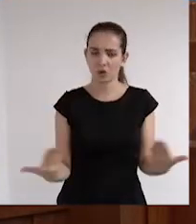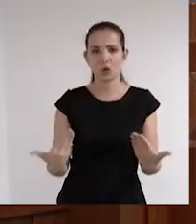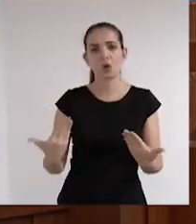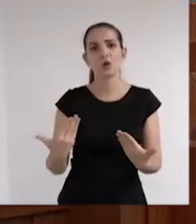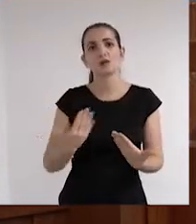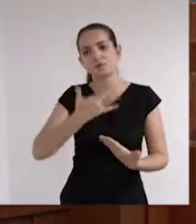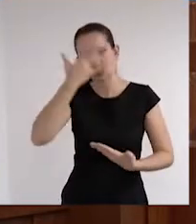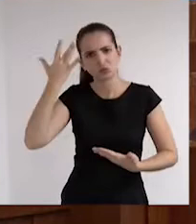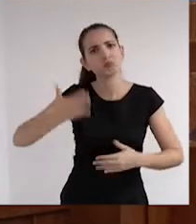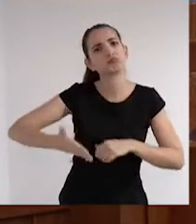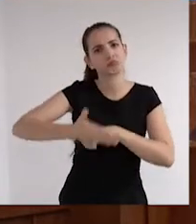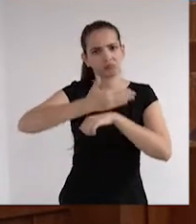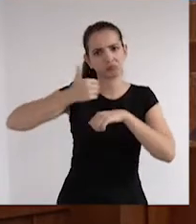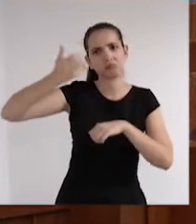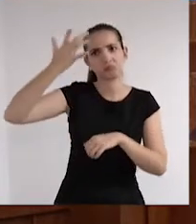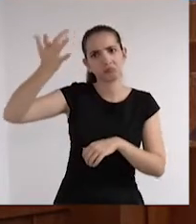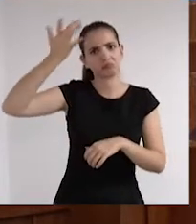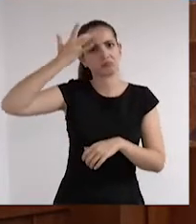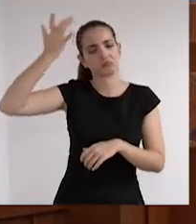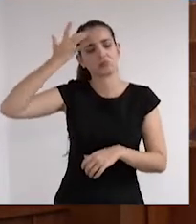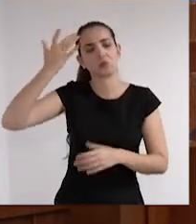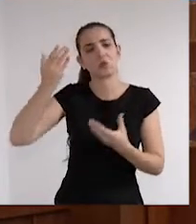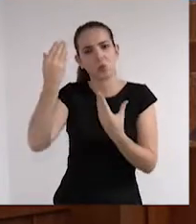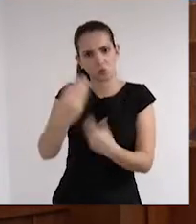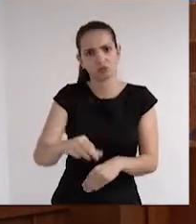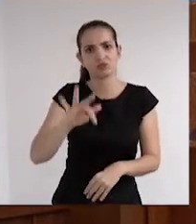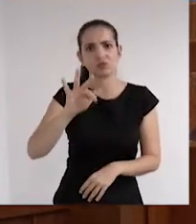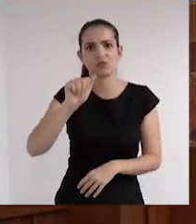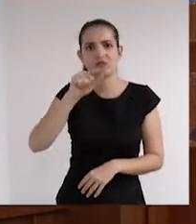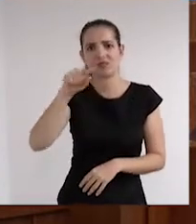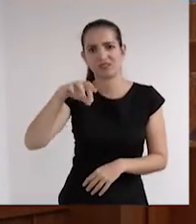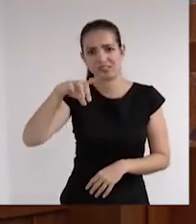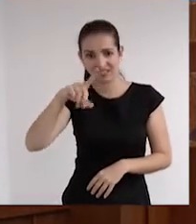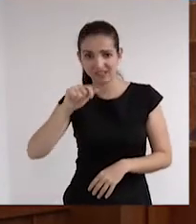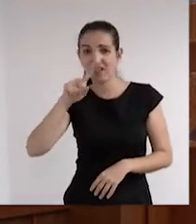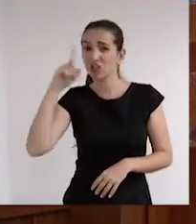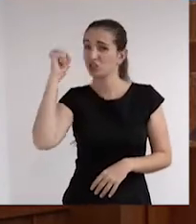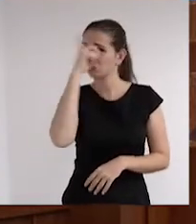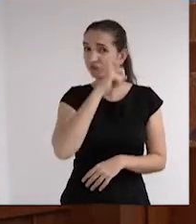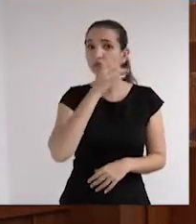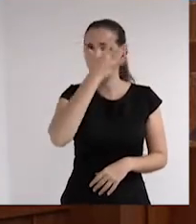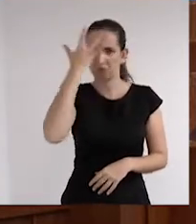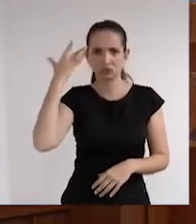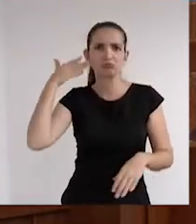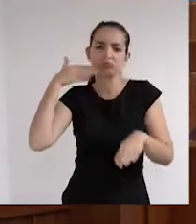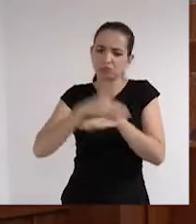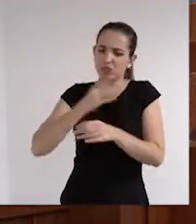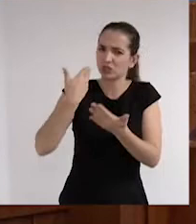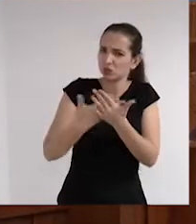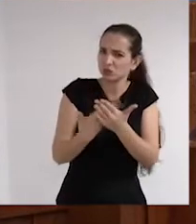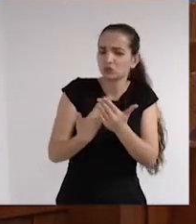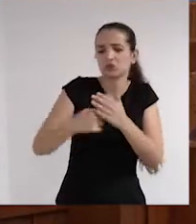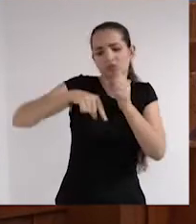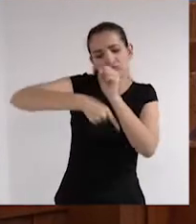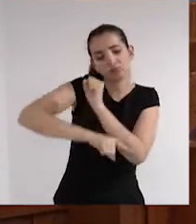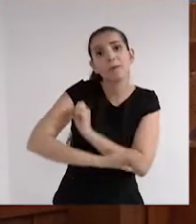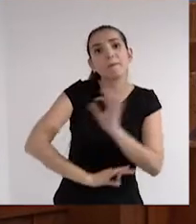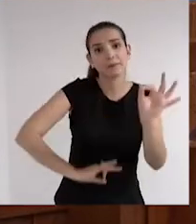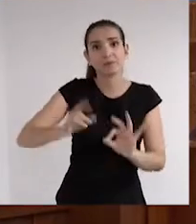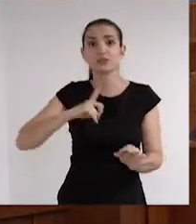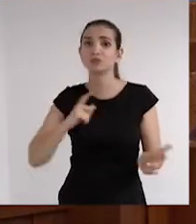obra qualificada. Os concursos da Secretaria de Fazenda são concursos muito difíceis, portanto, são pessoas que adentram preparadas, porque